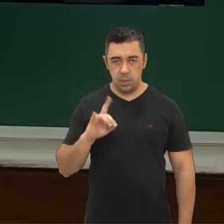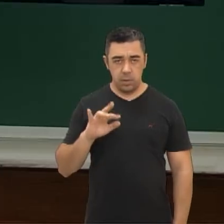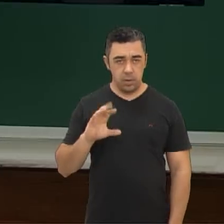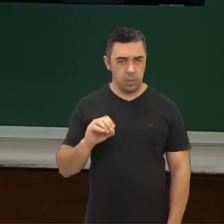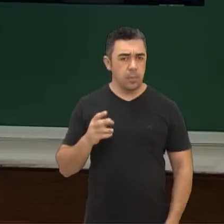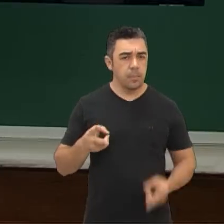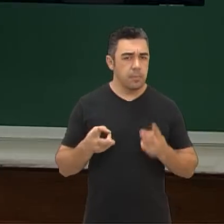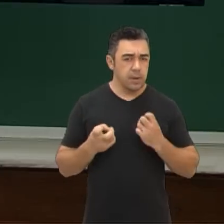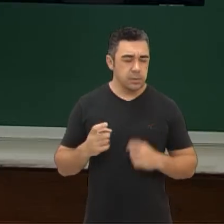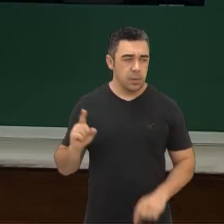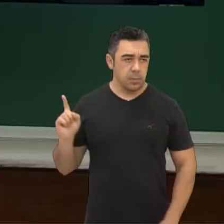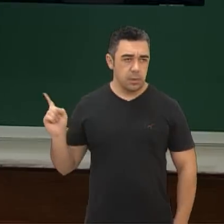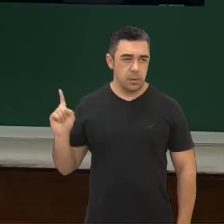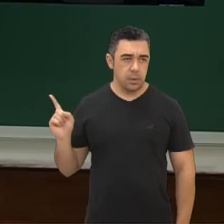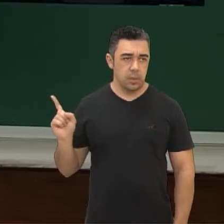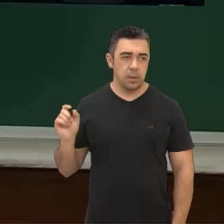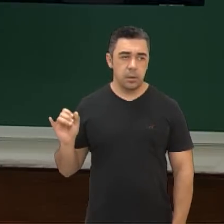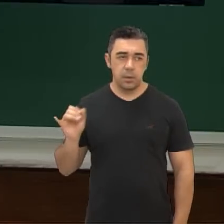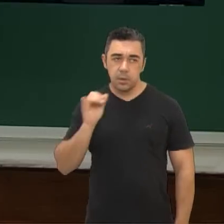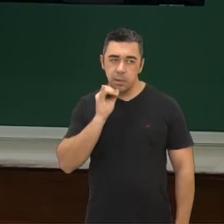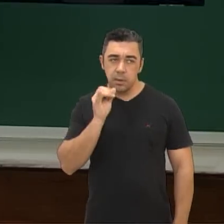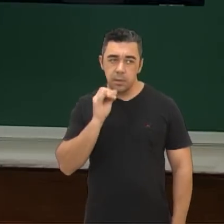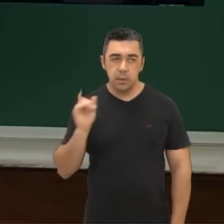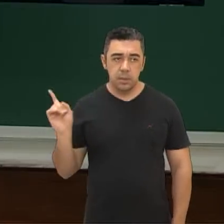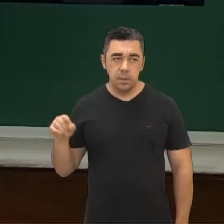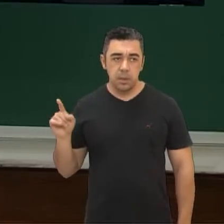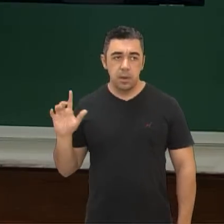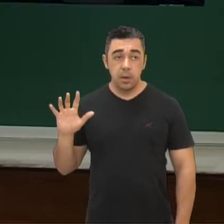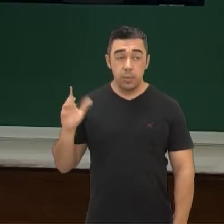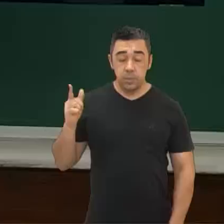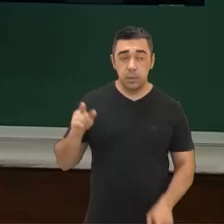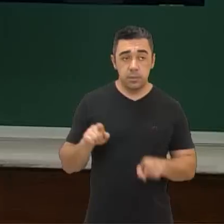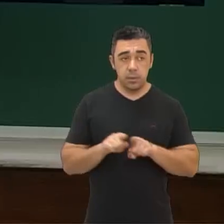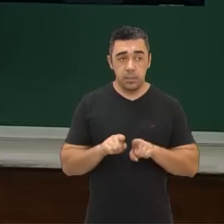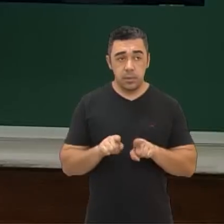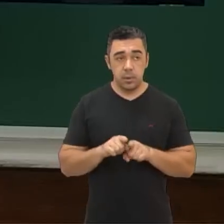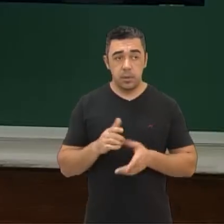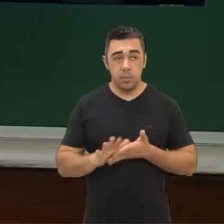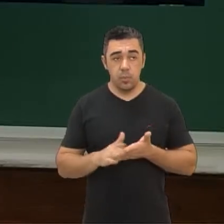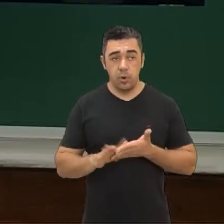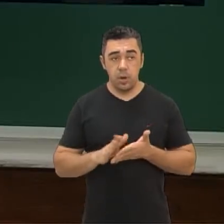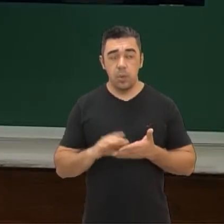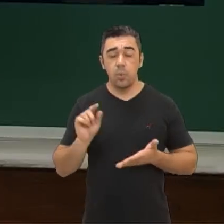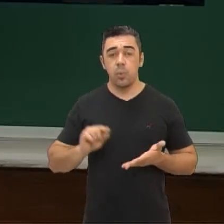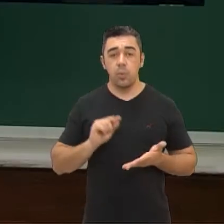Arivaldo Viana. Então, nós temos aqui aquilo que nós viemos falando, né?